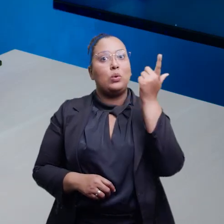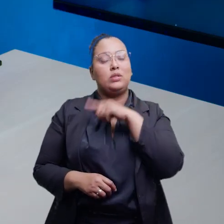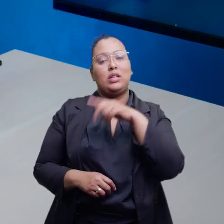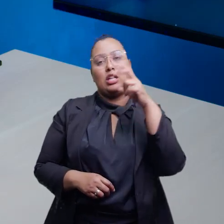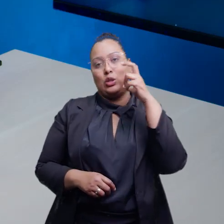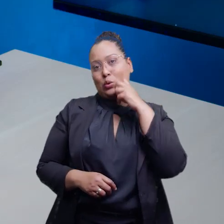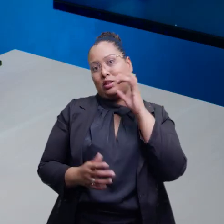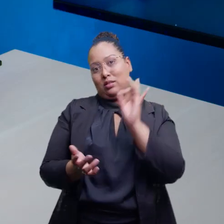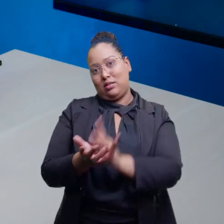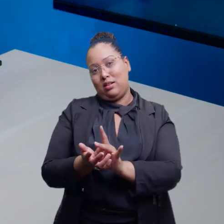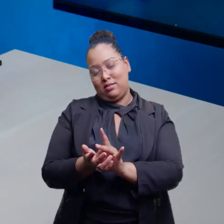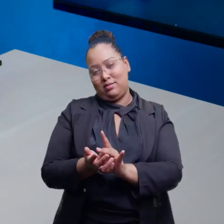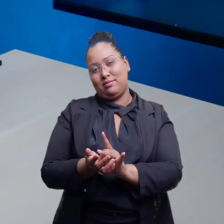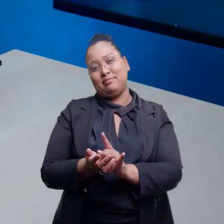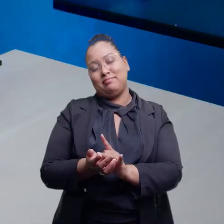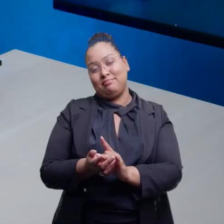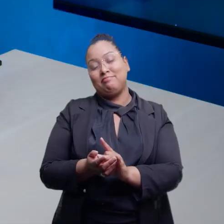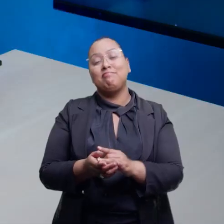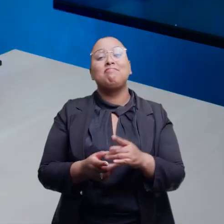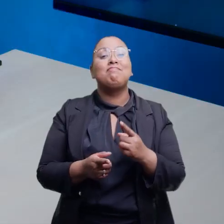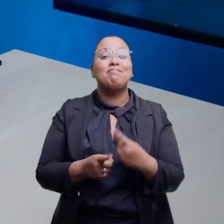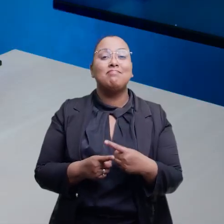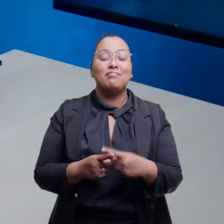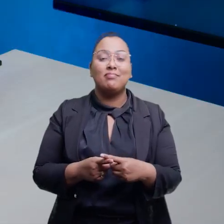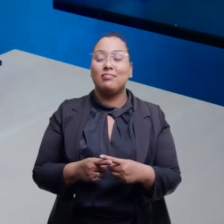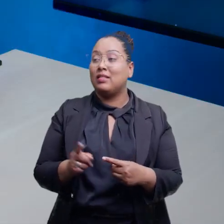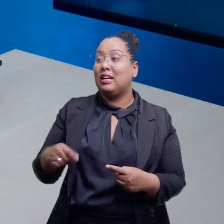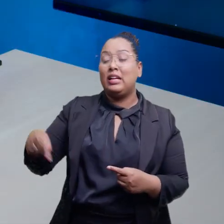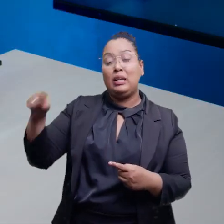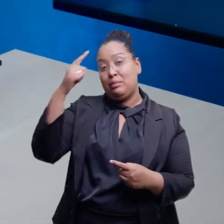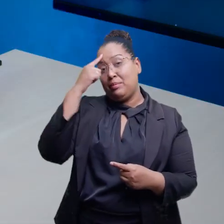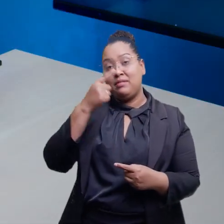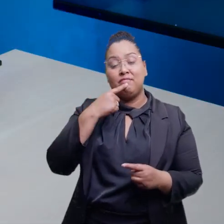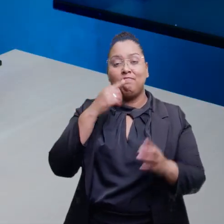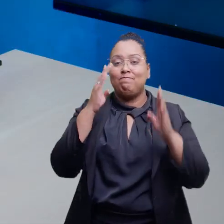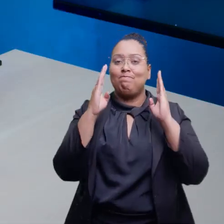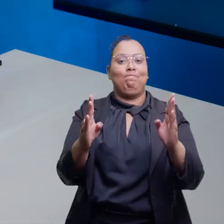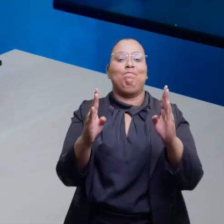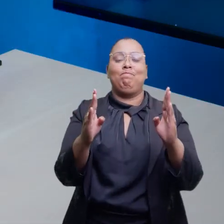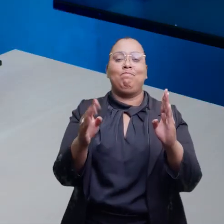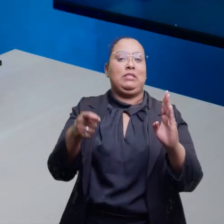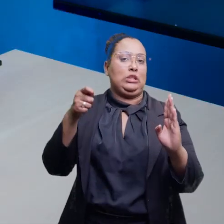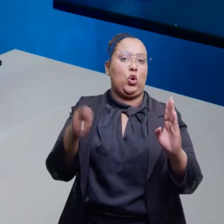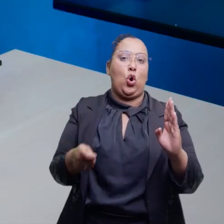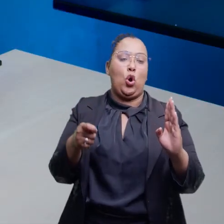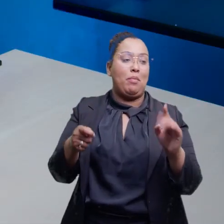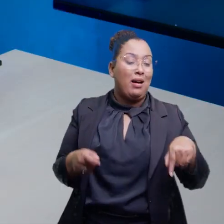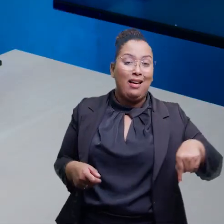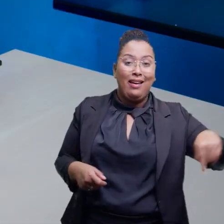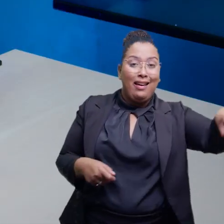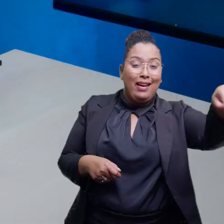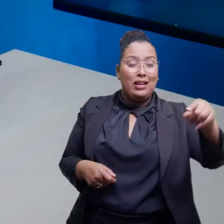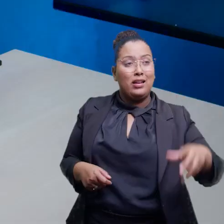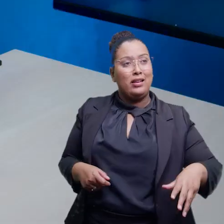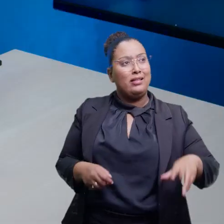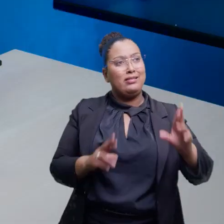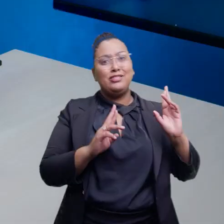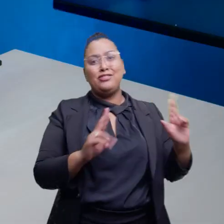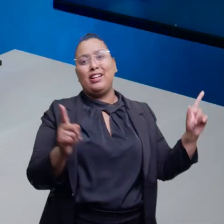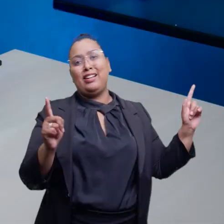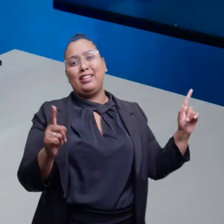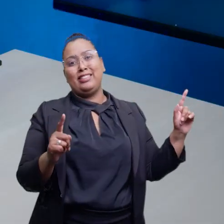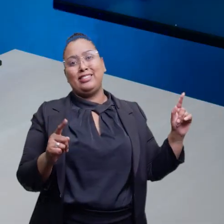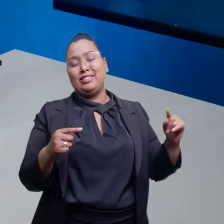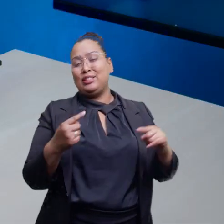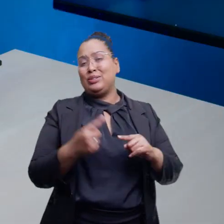para adoção de um bebê, exatamente porque não fecha essa conta, porque as pessoas desejam um perfil que não é o perfil,